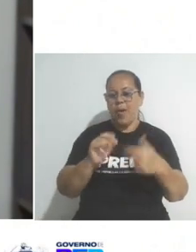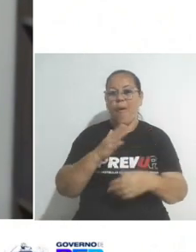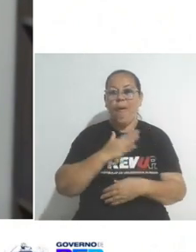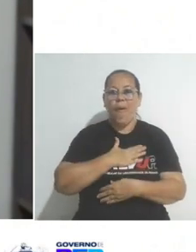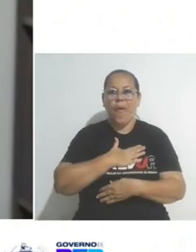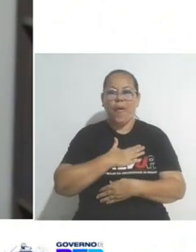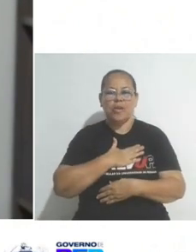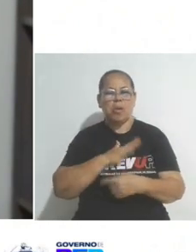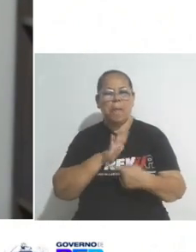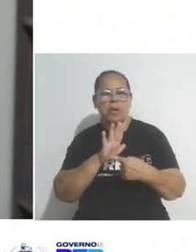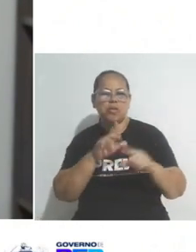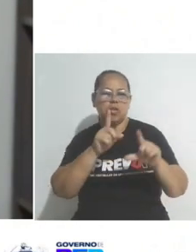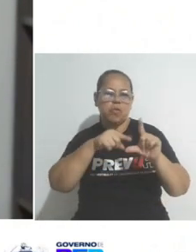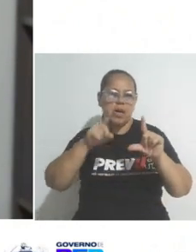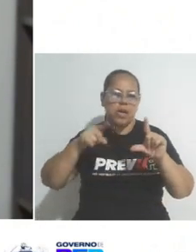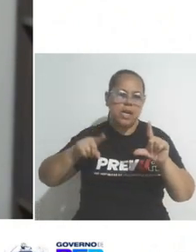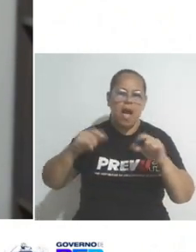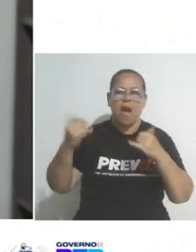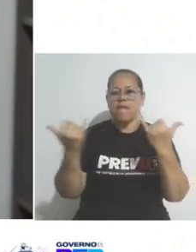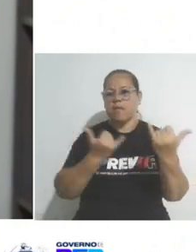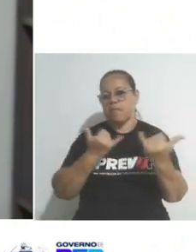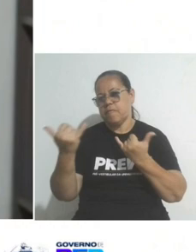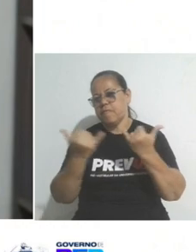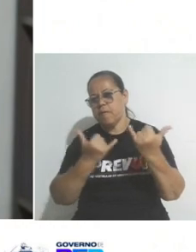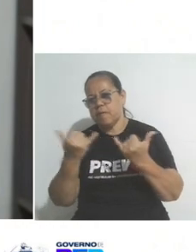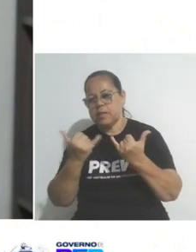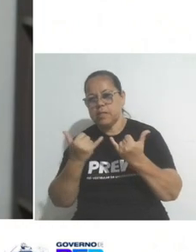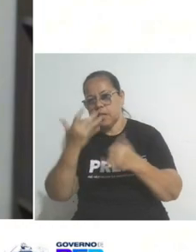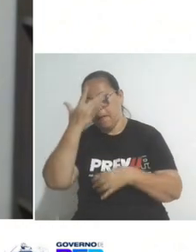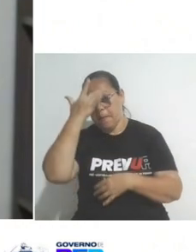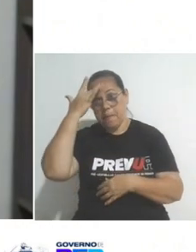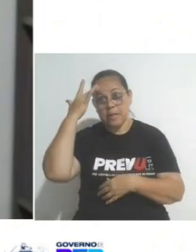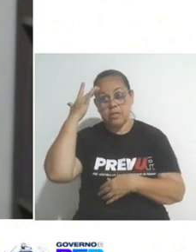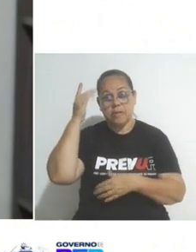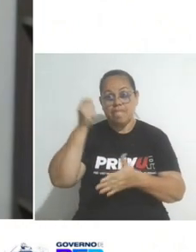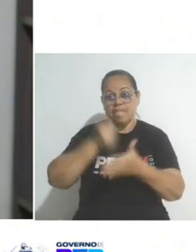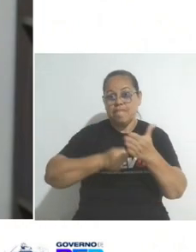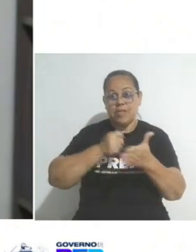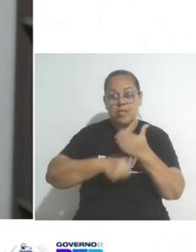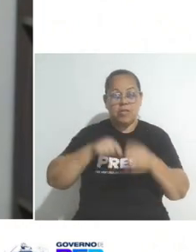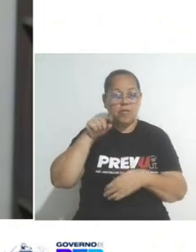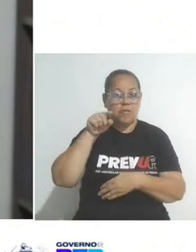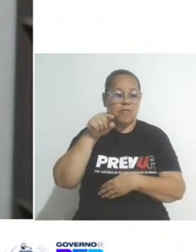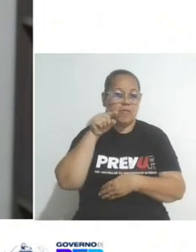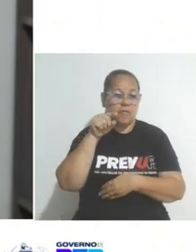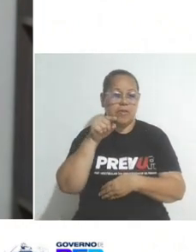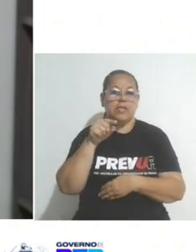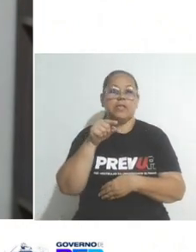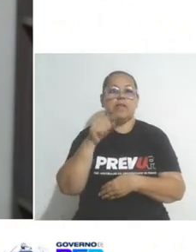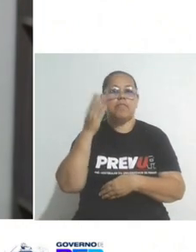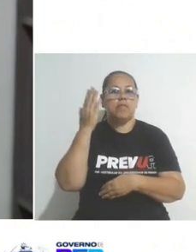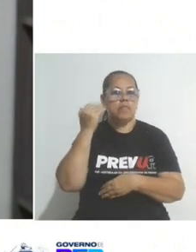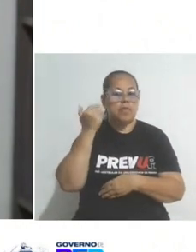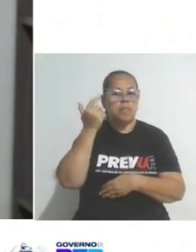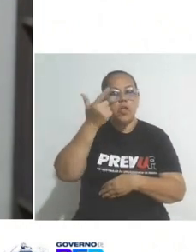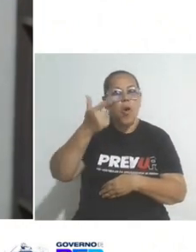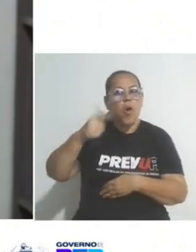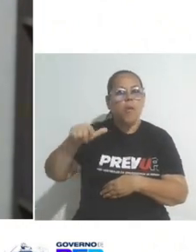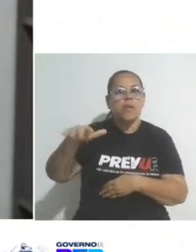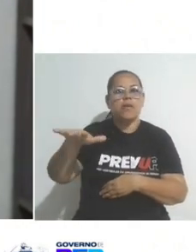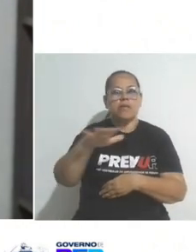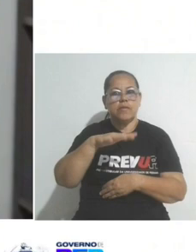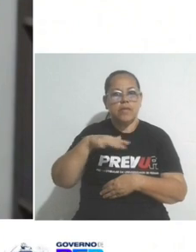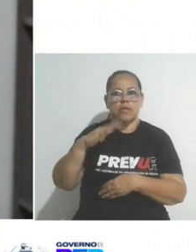apresentando gráficos dados populacionais e exigindo de você que lance mão de conteúdos de outras áreas do